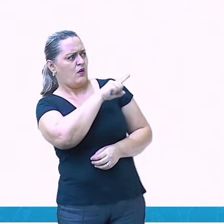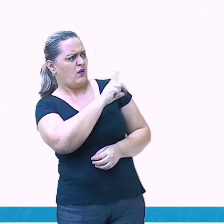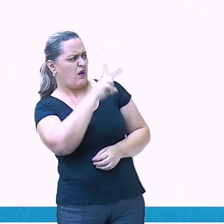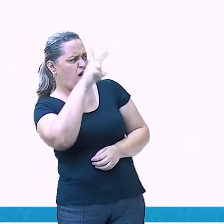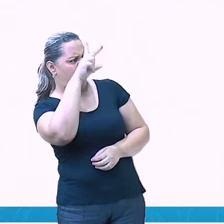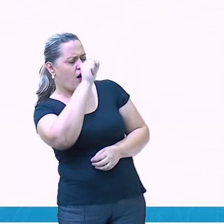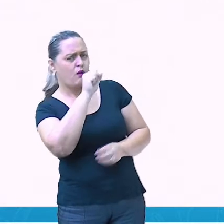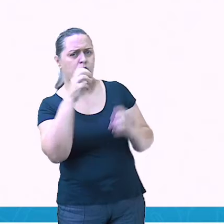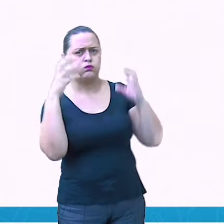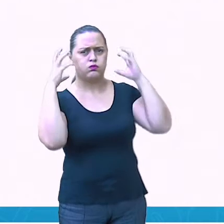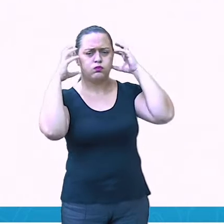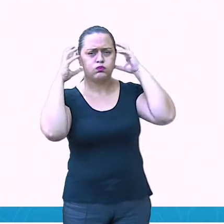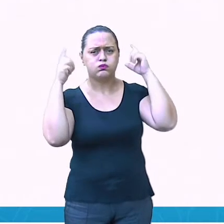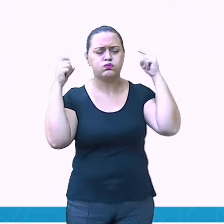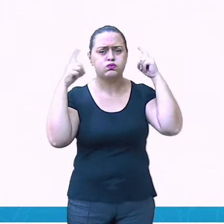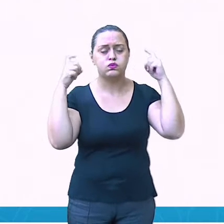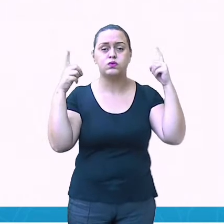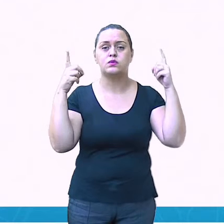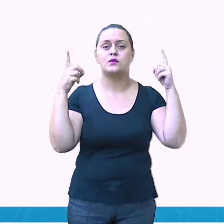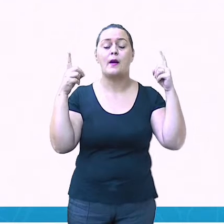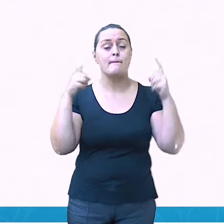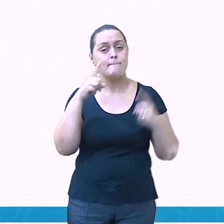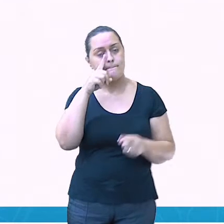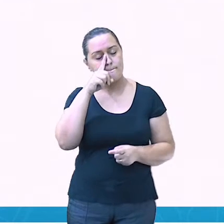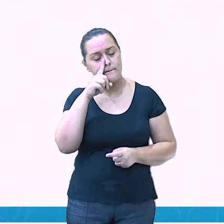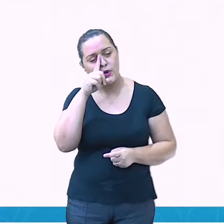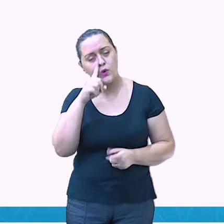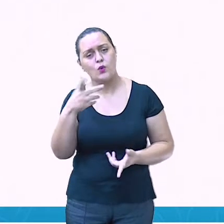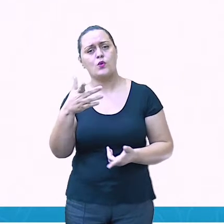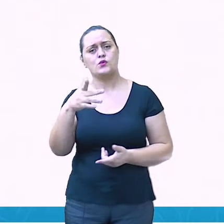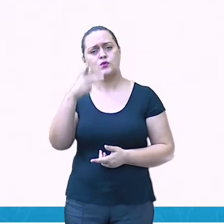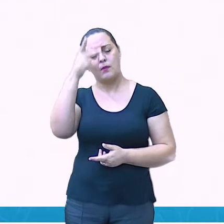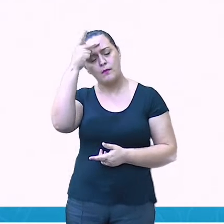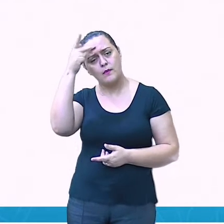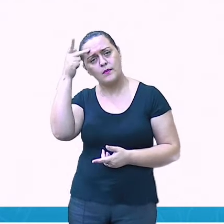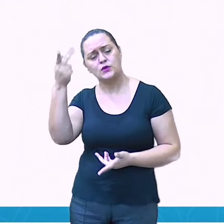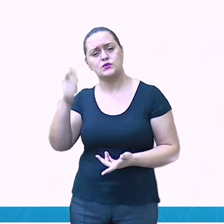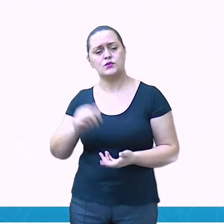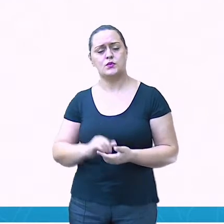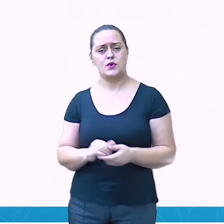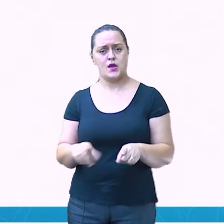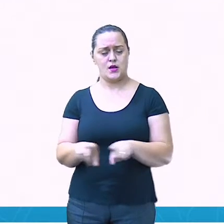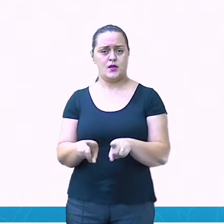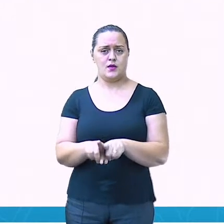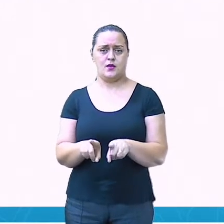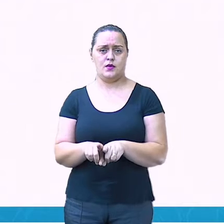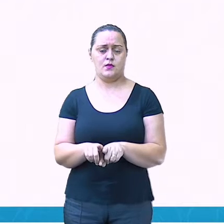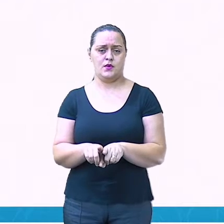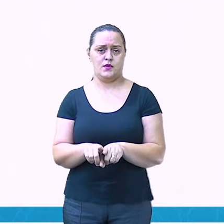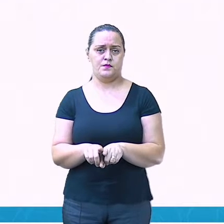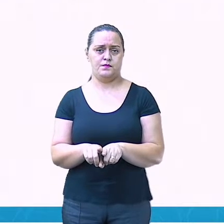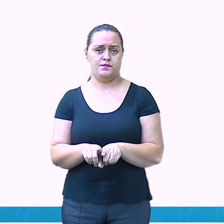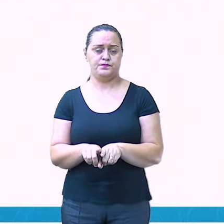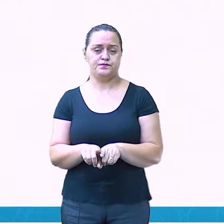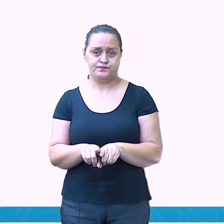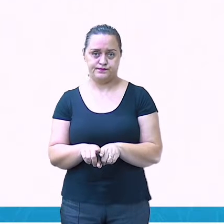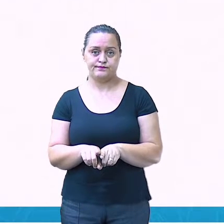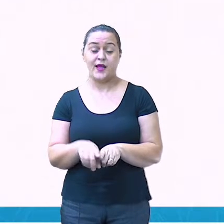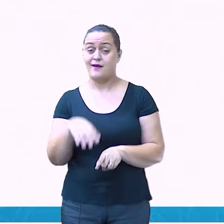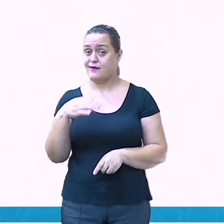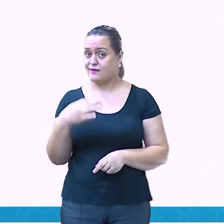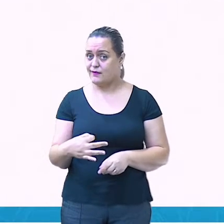dos anos, isso vai causar dano à sua cavidade ali, auricular. Então, por que eu preciso